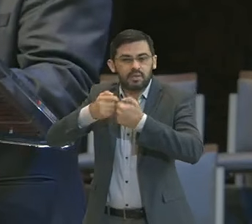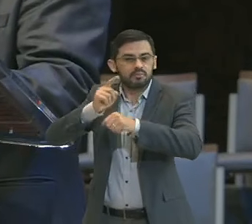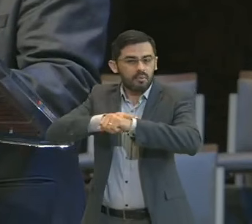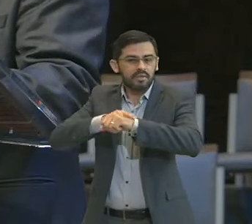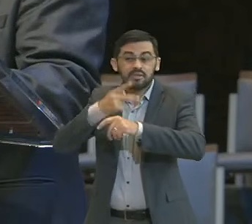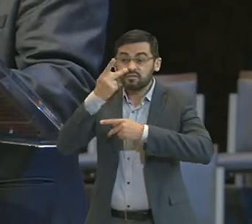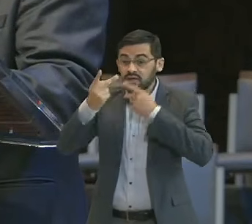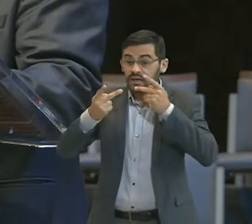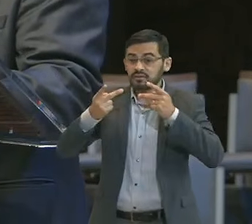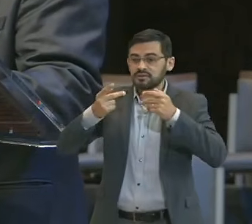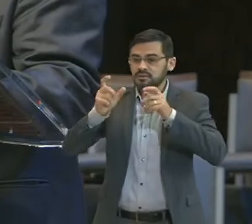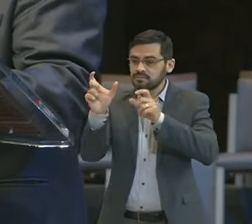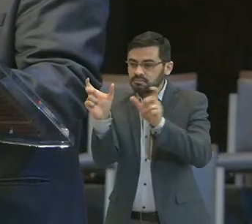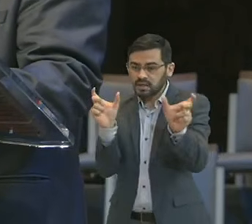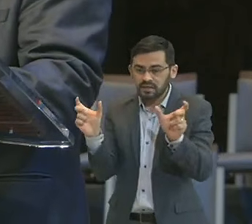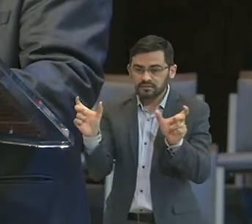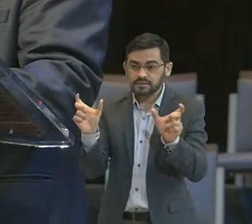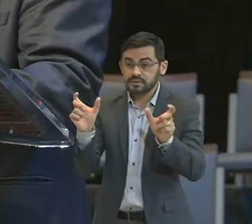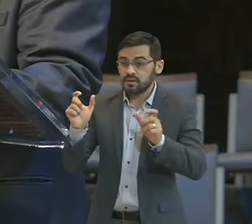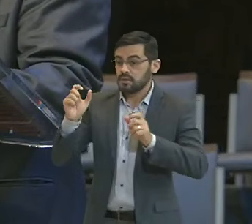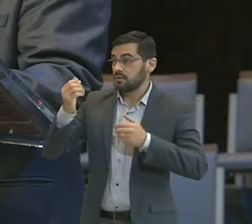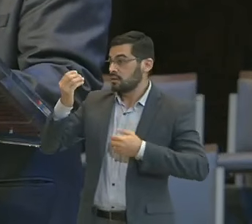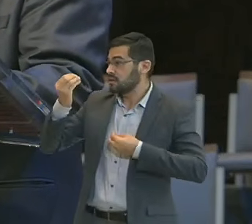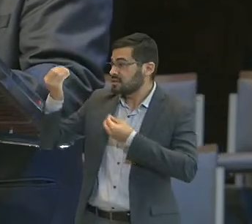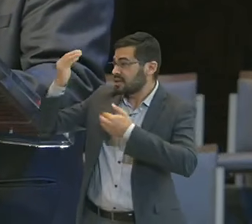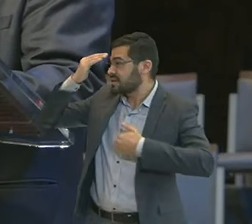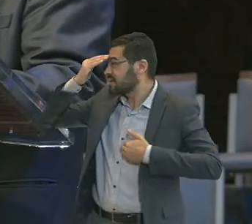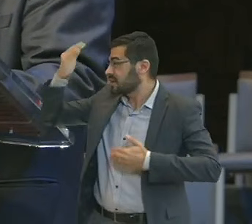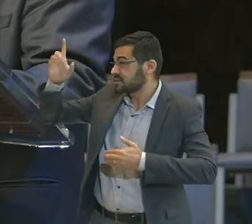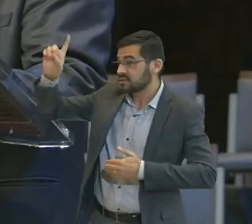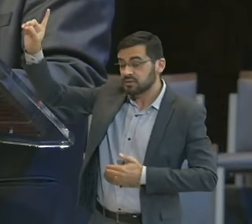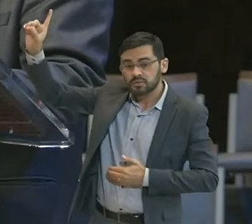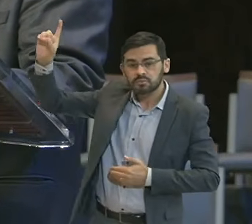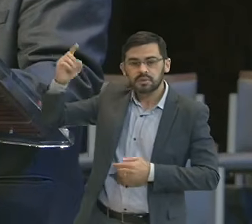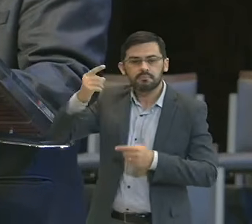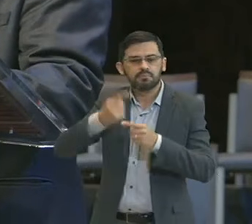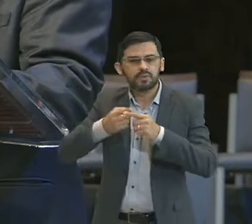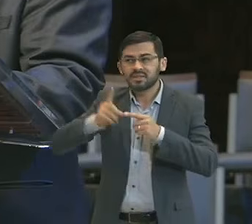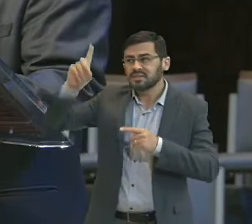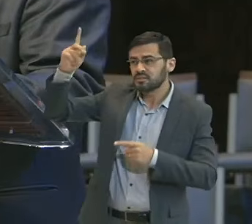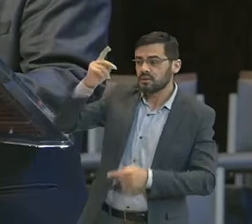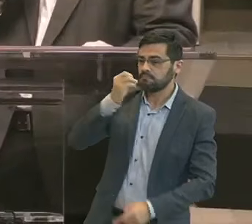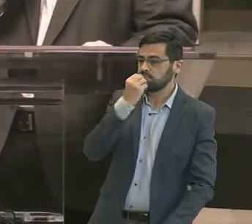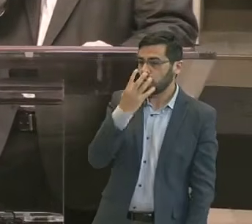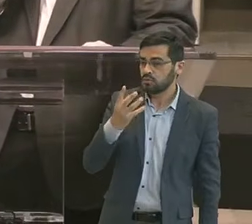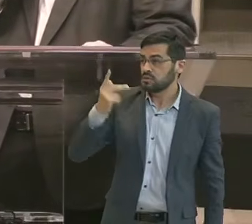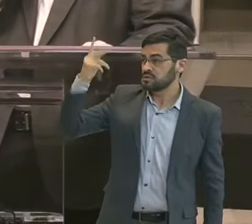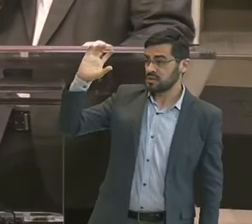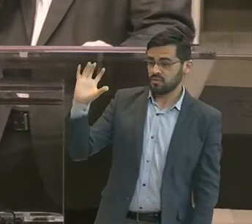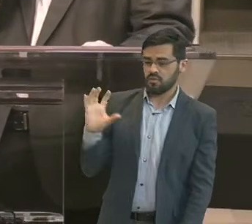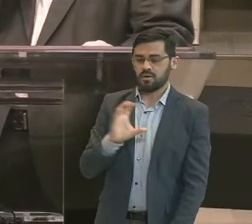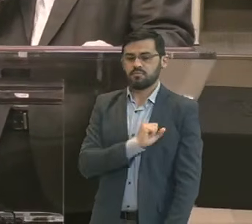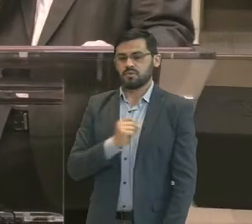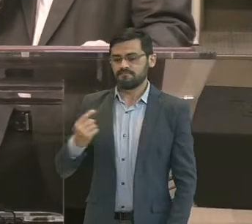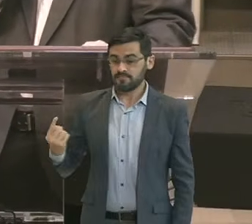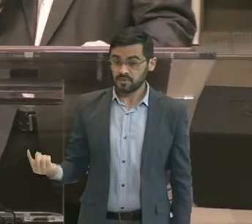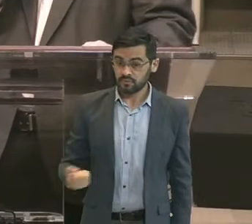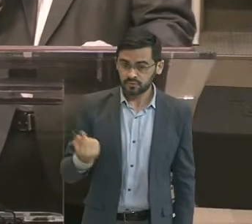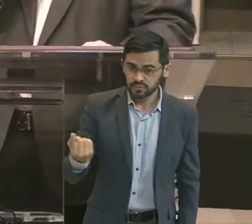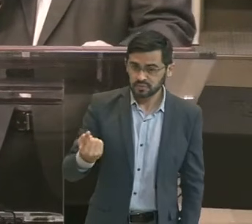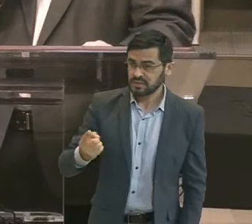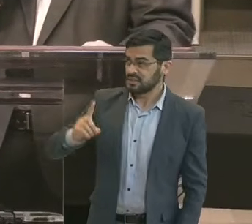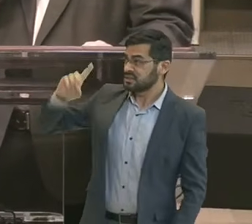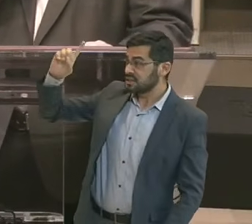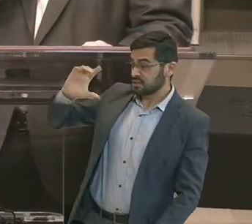diziam essas palavras: deem graças ao Senhor porque Ele é bom, o seu amor dura para sempre.